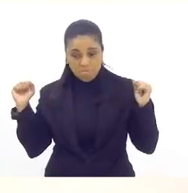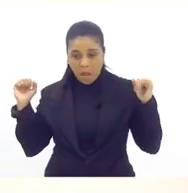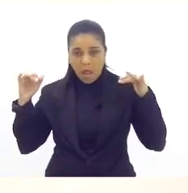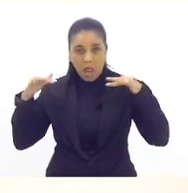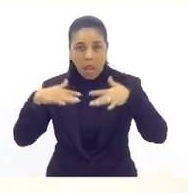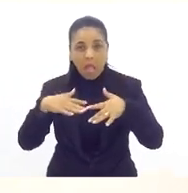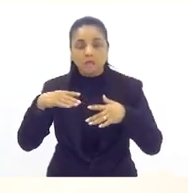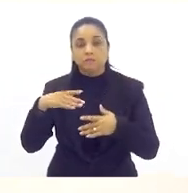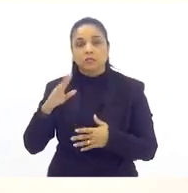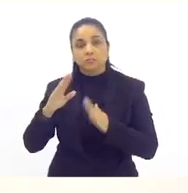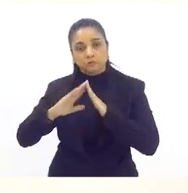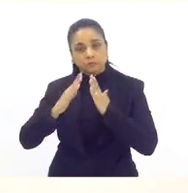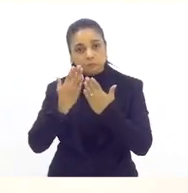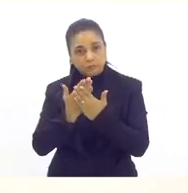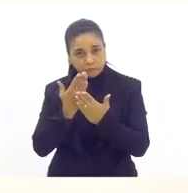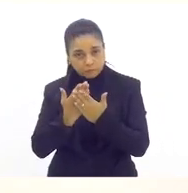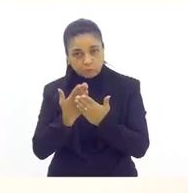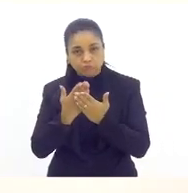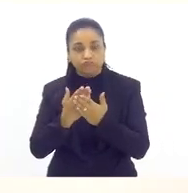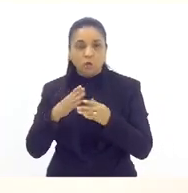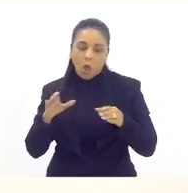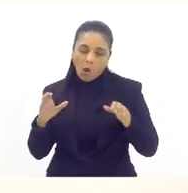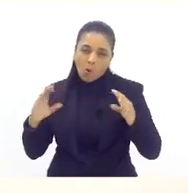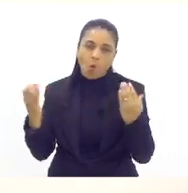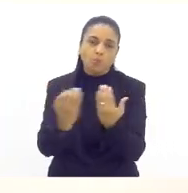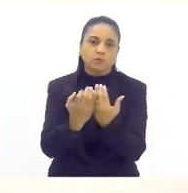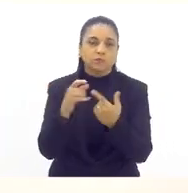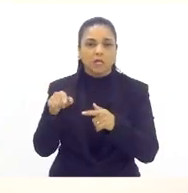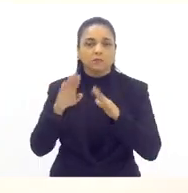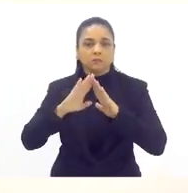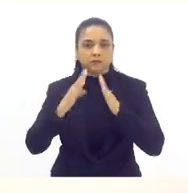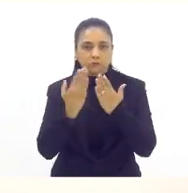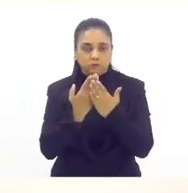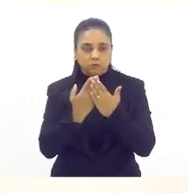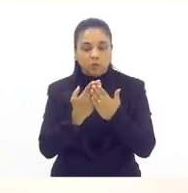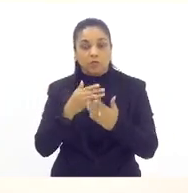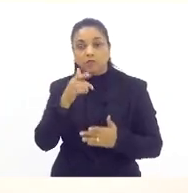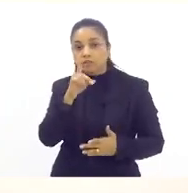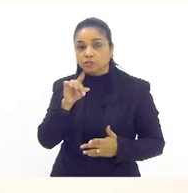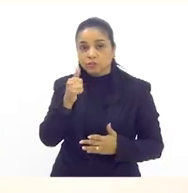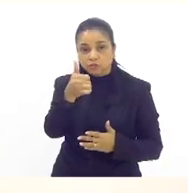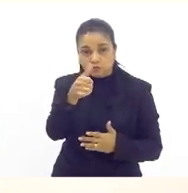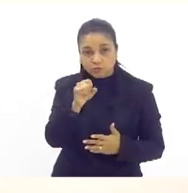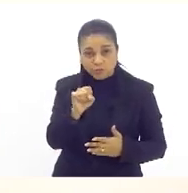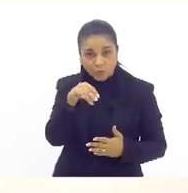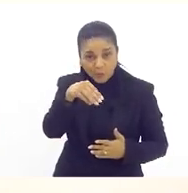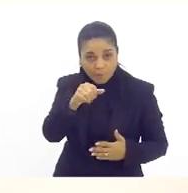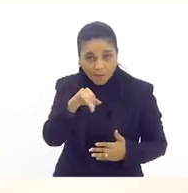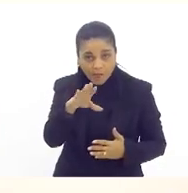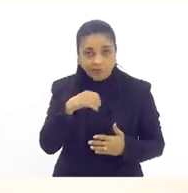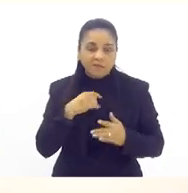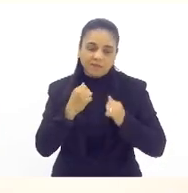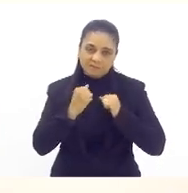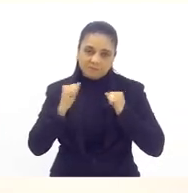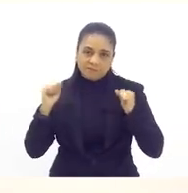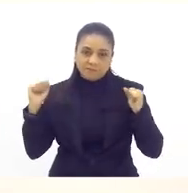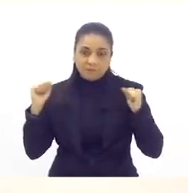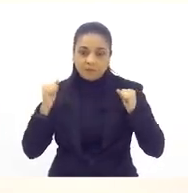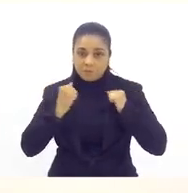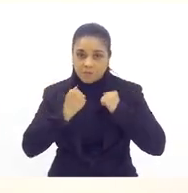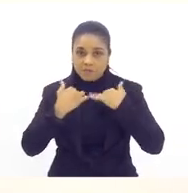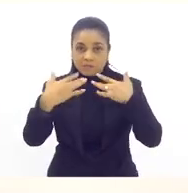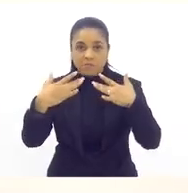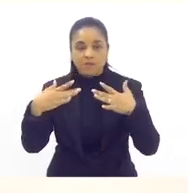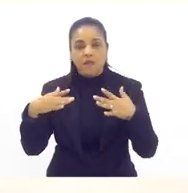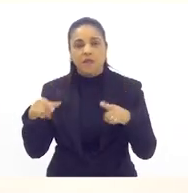no Henrique Lage com apoio de toda a comunidade escolar dia 18 vai ter uma assembleia do ider de Ferreira Viana